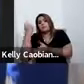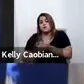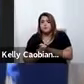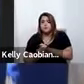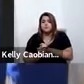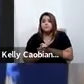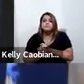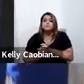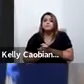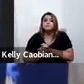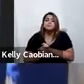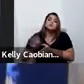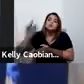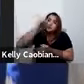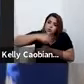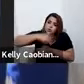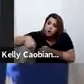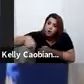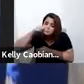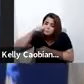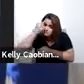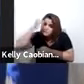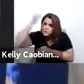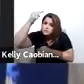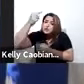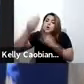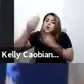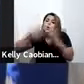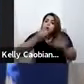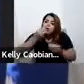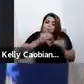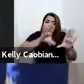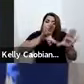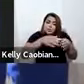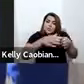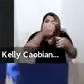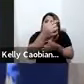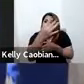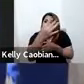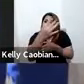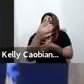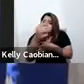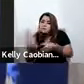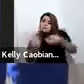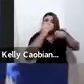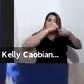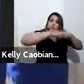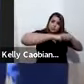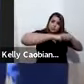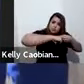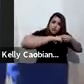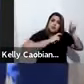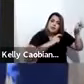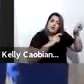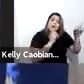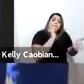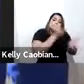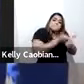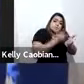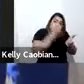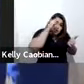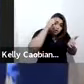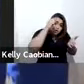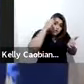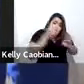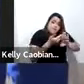consideradas as suas demissões como nulas, determinada a sua reintegração com pagamento dos dias e